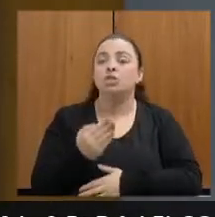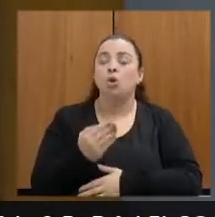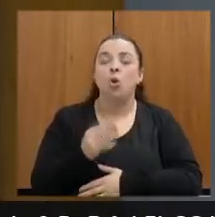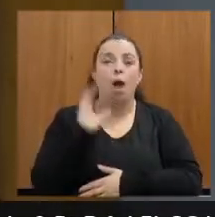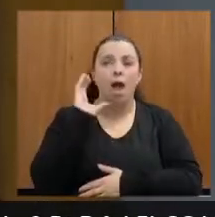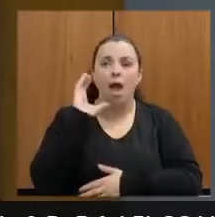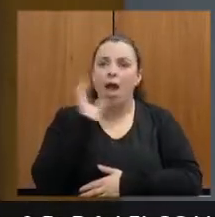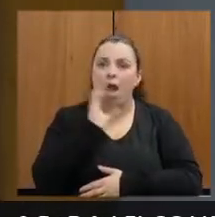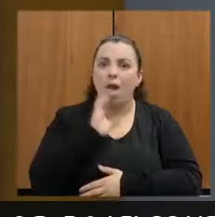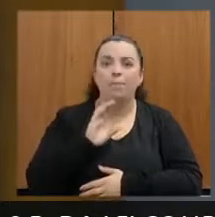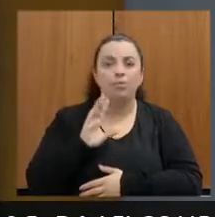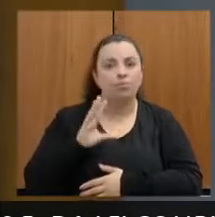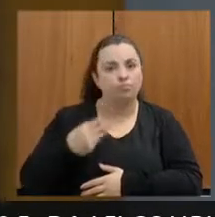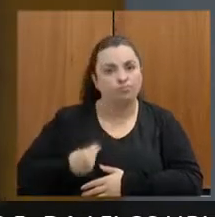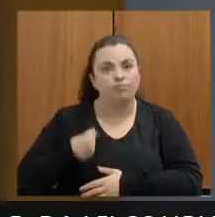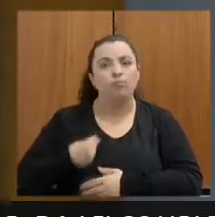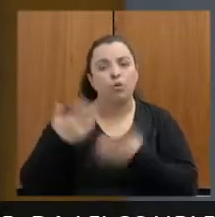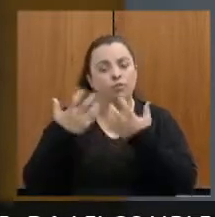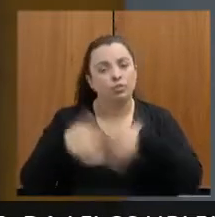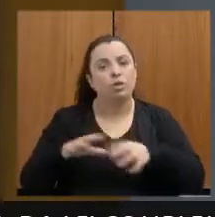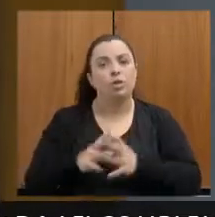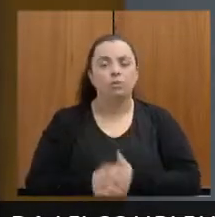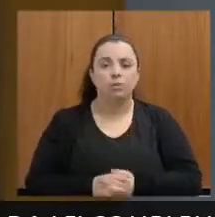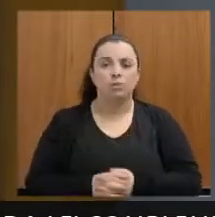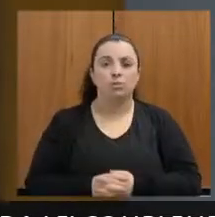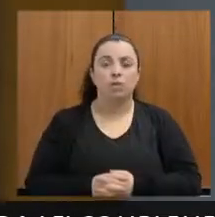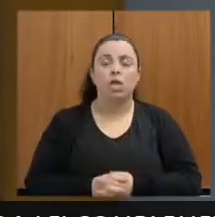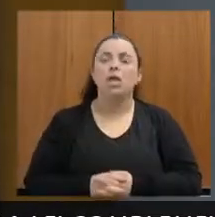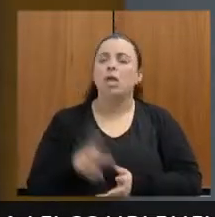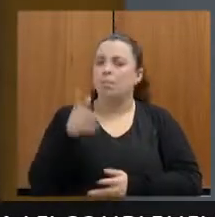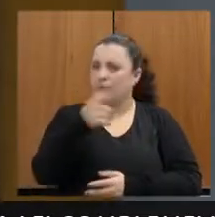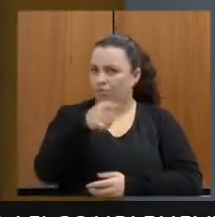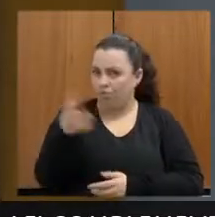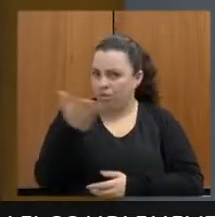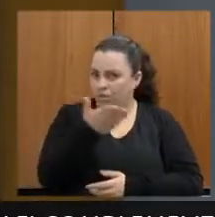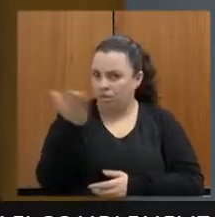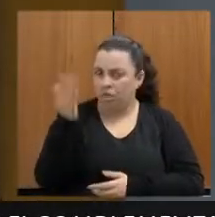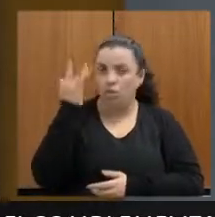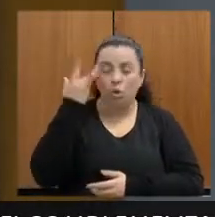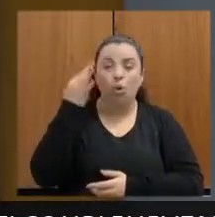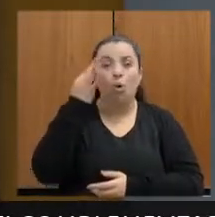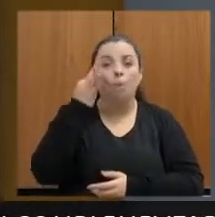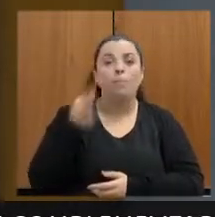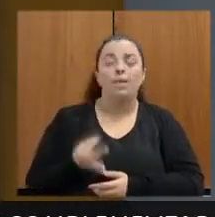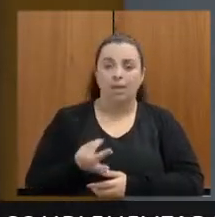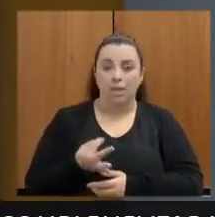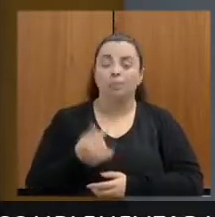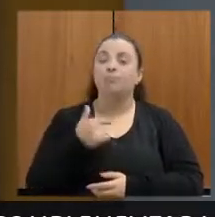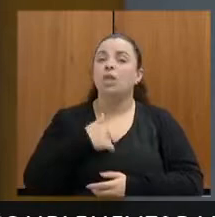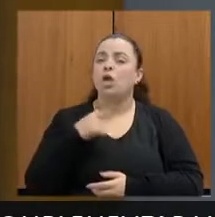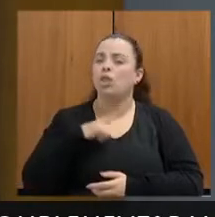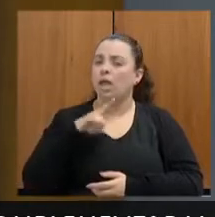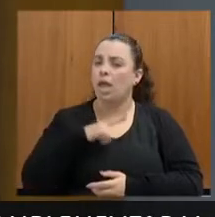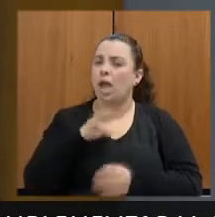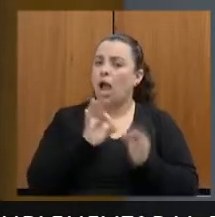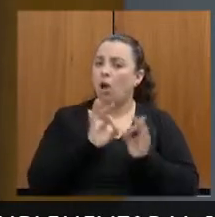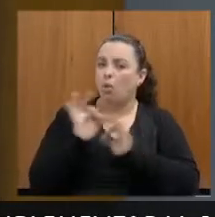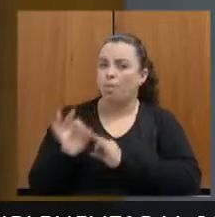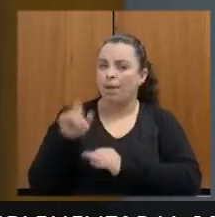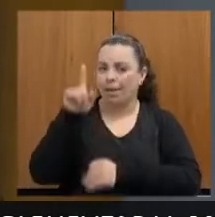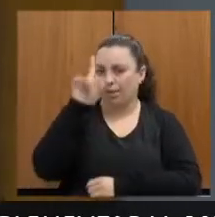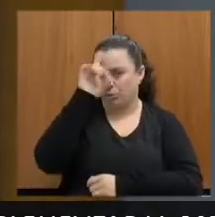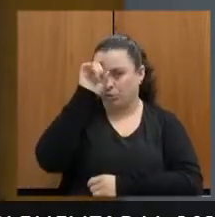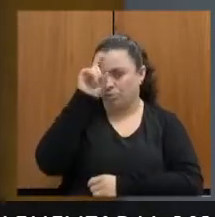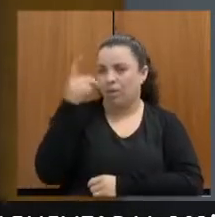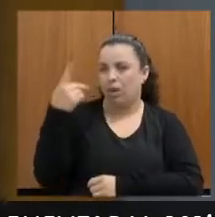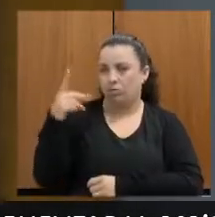para que os nossos colegas deputados aqui compreendam bem essa que são eu tenho acompanhado as questões do Júlia já